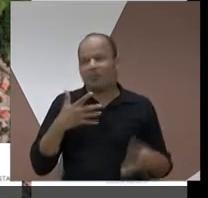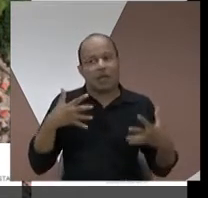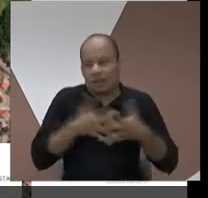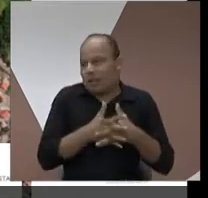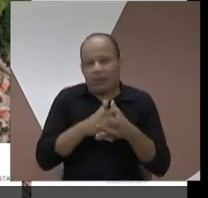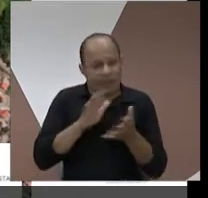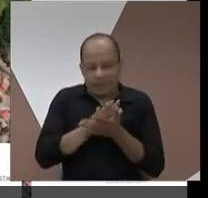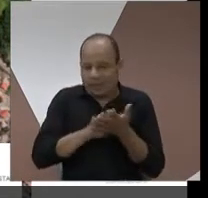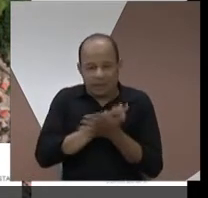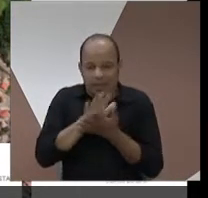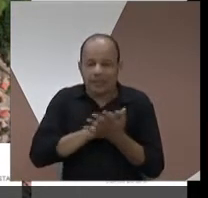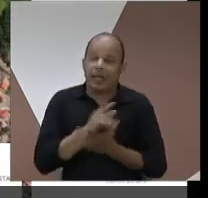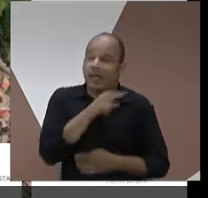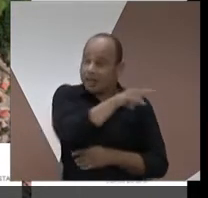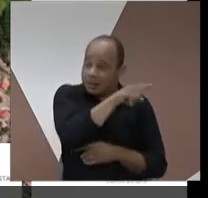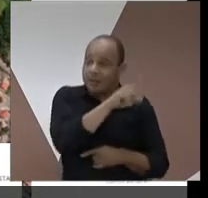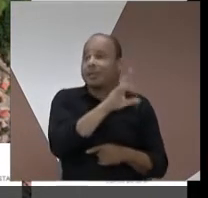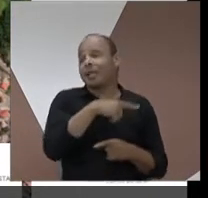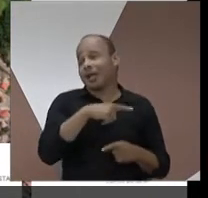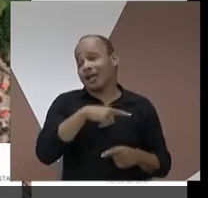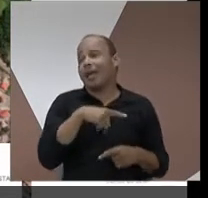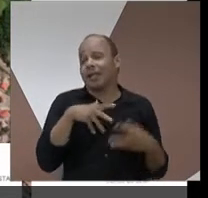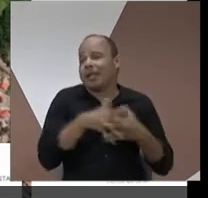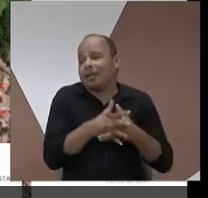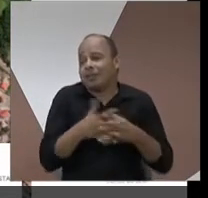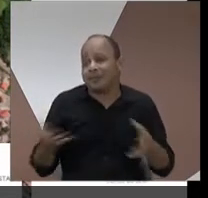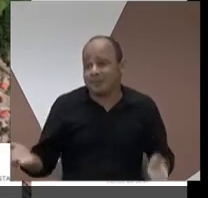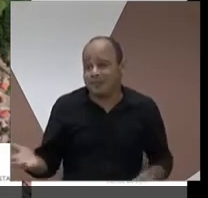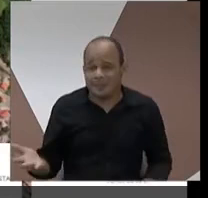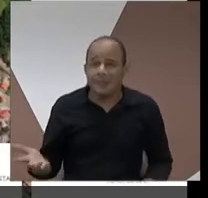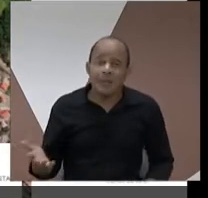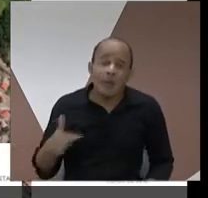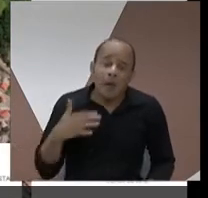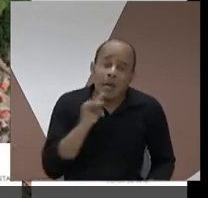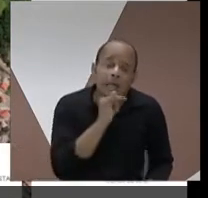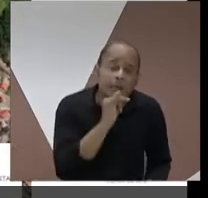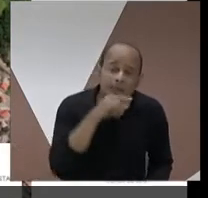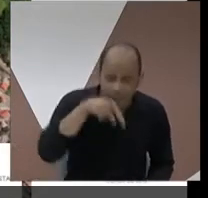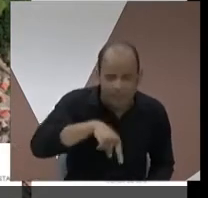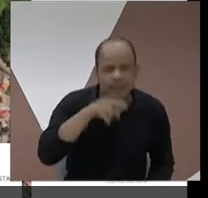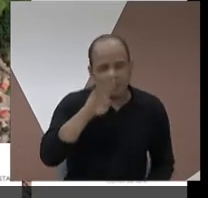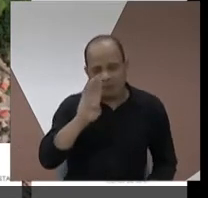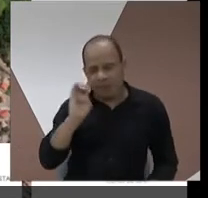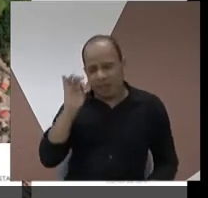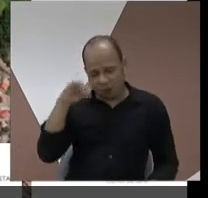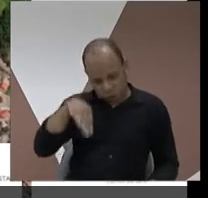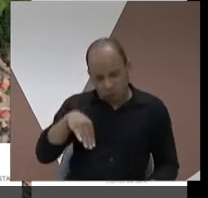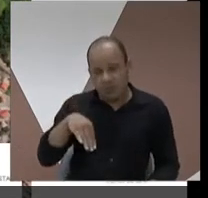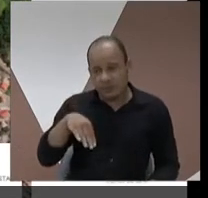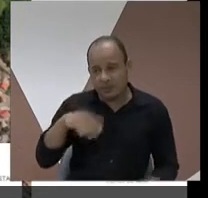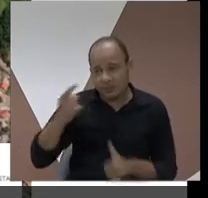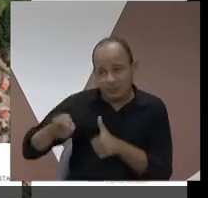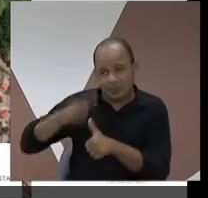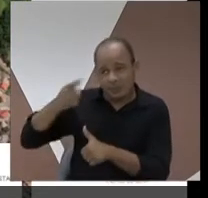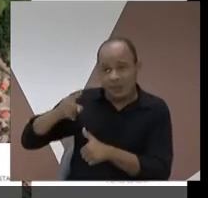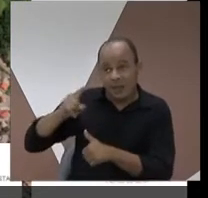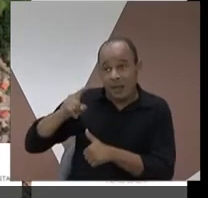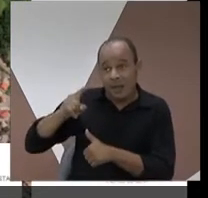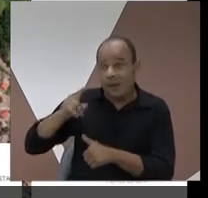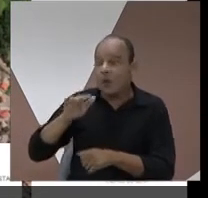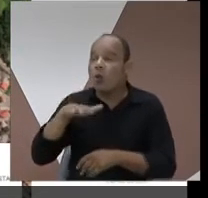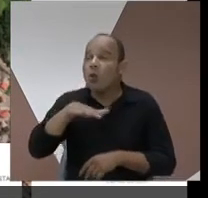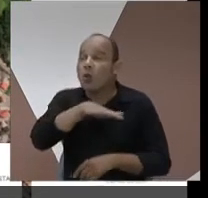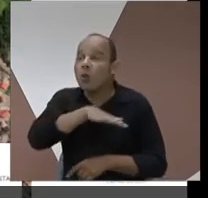Veja aqui na travessia mais complexa de Betim, aquela que poderia impactar com